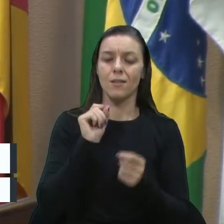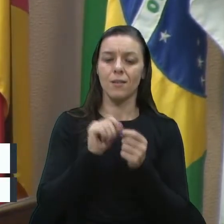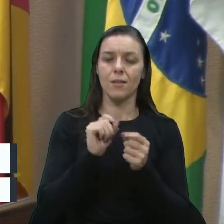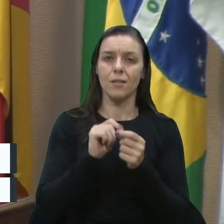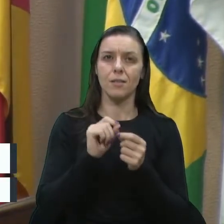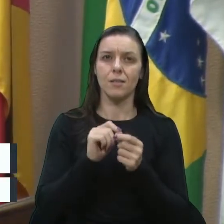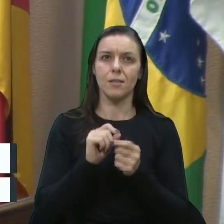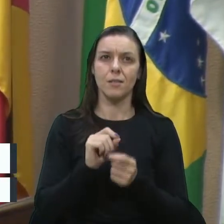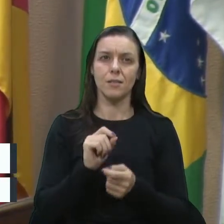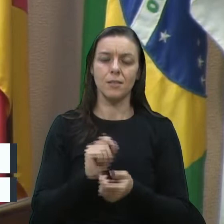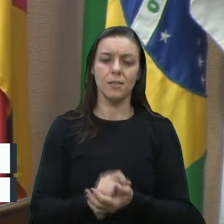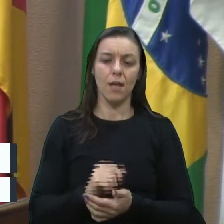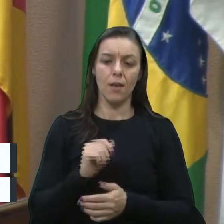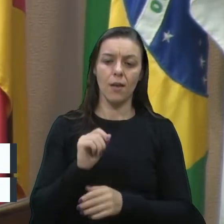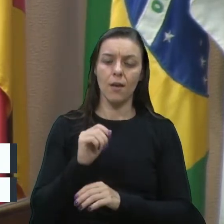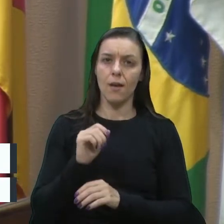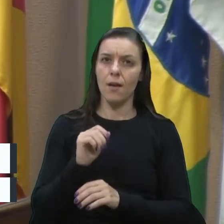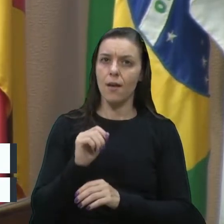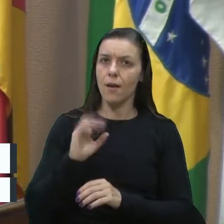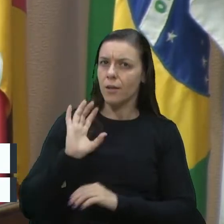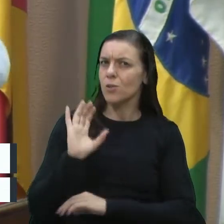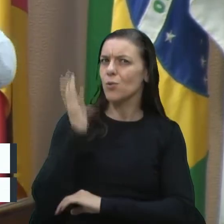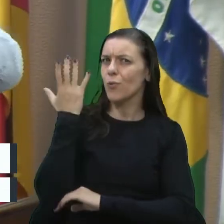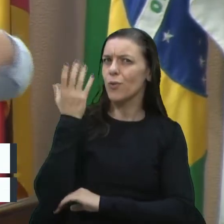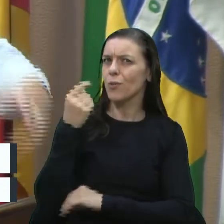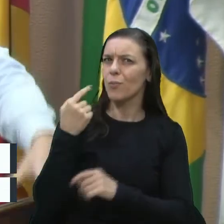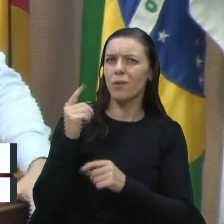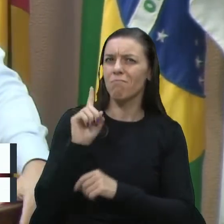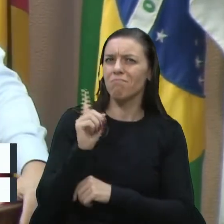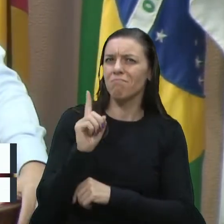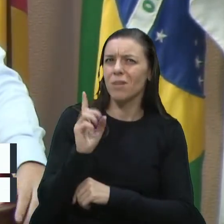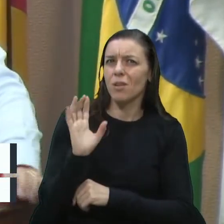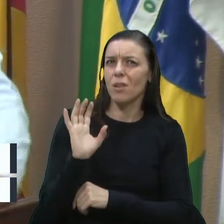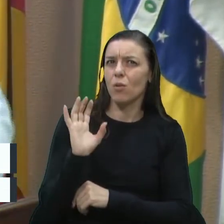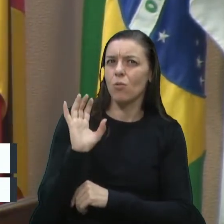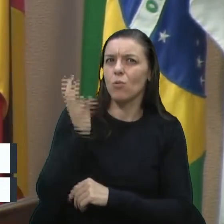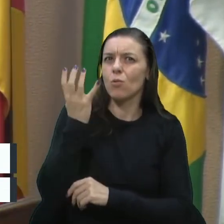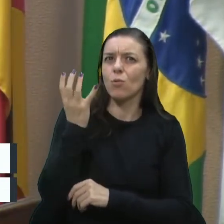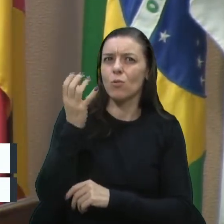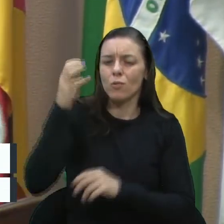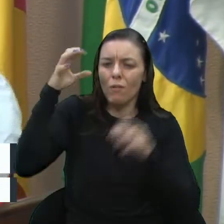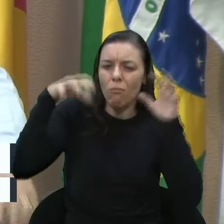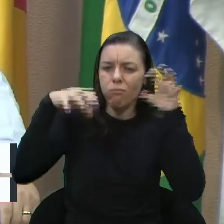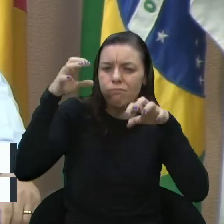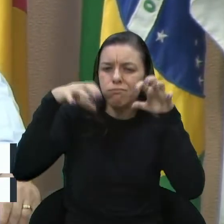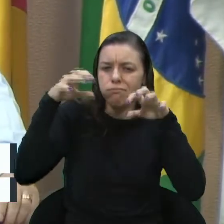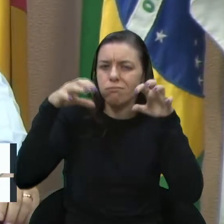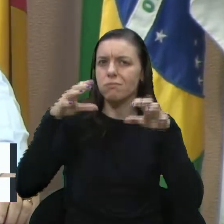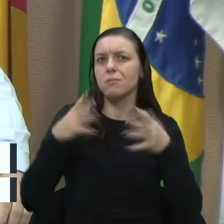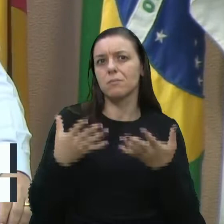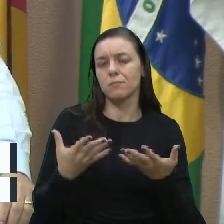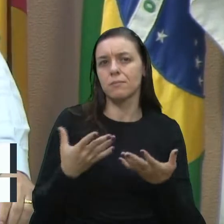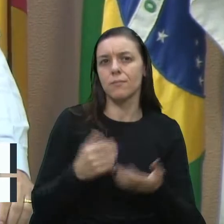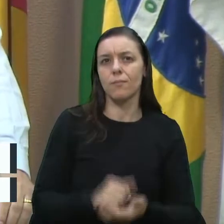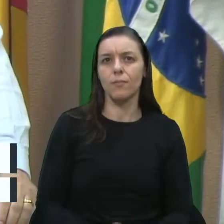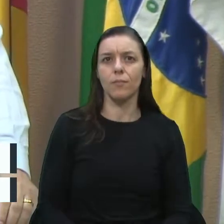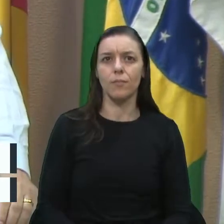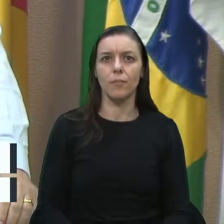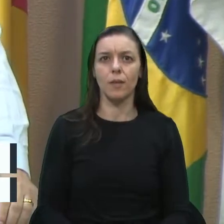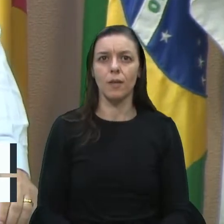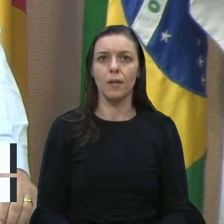com que isso venha a ser sanado para não acontecer essas grandes tragédias pré-anunciadas através